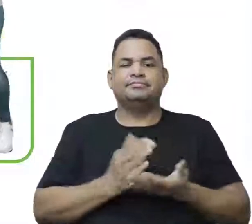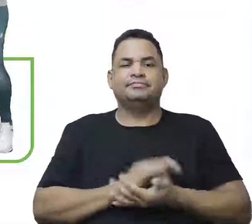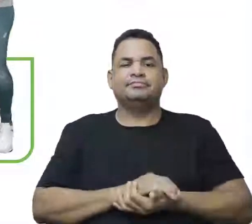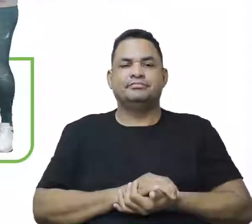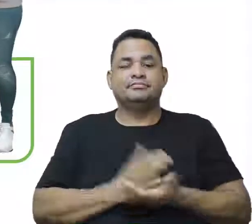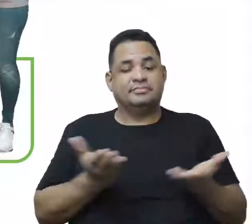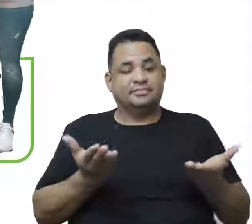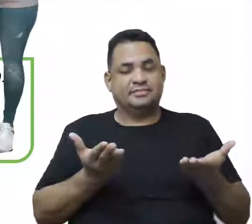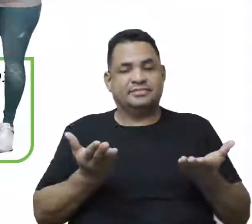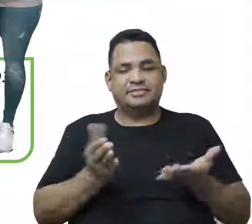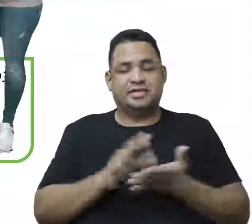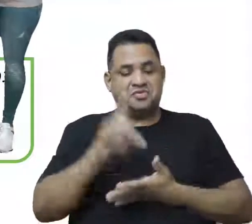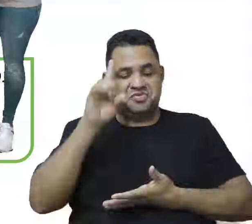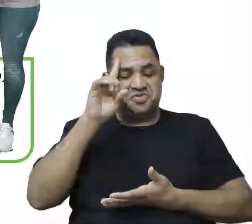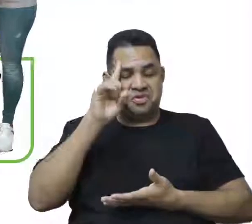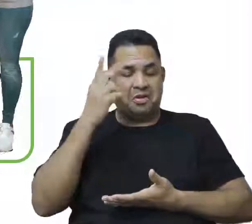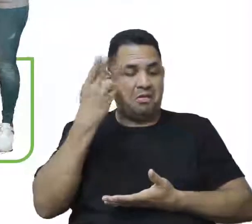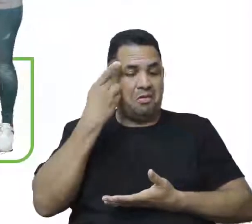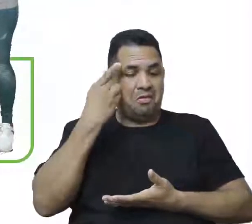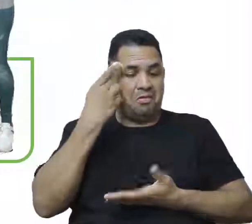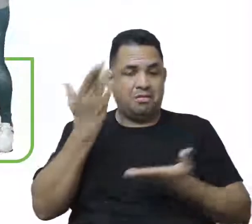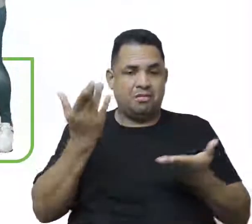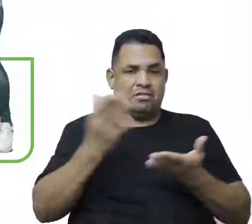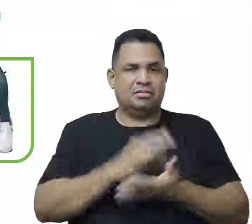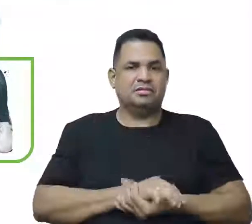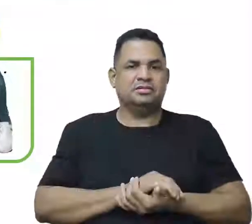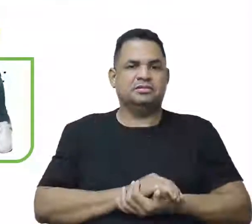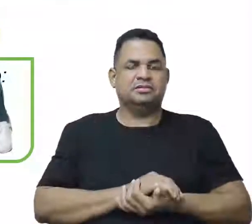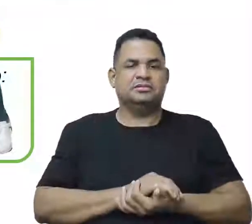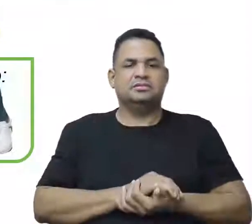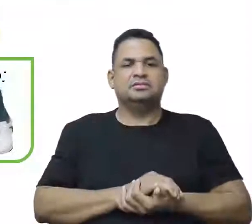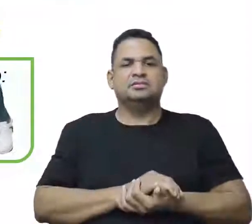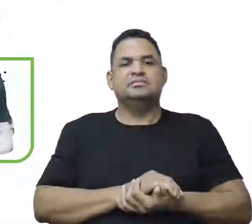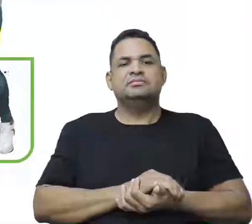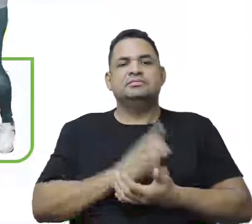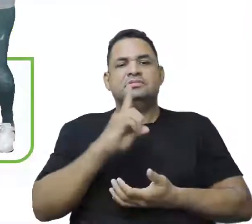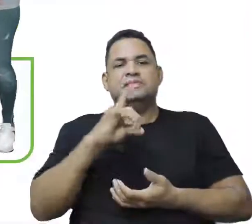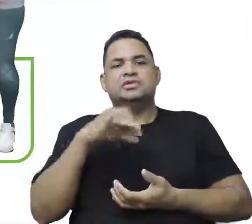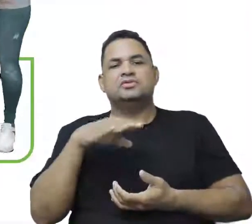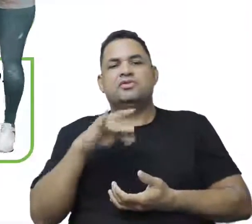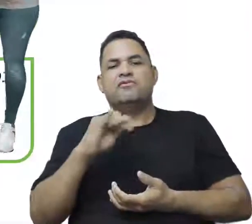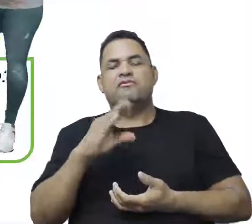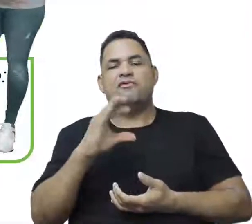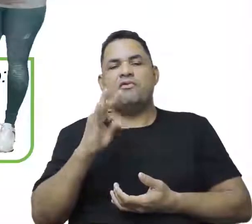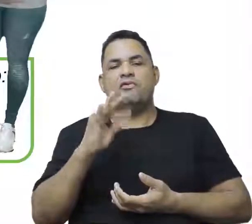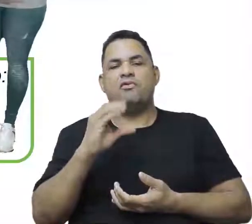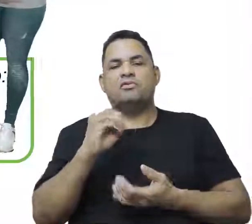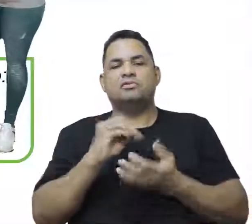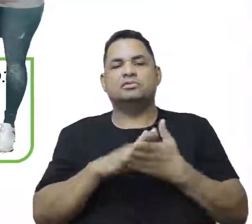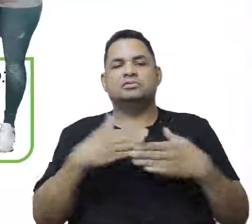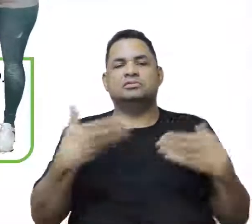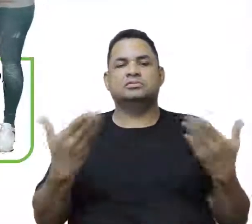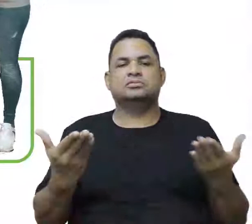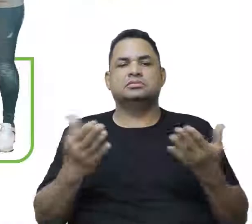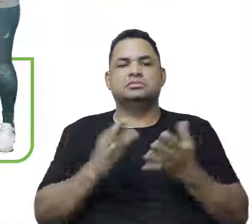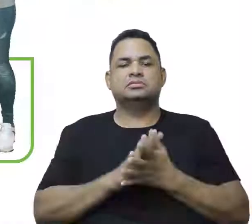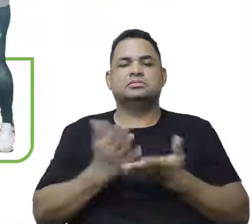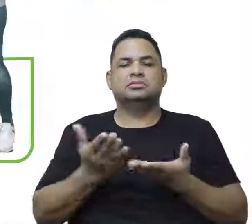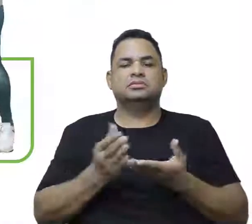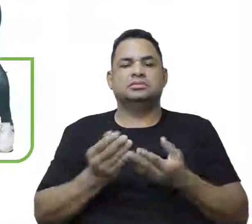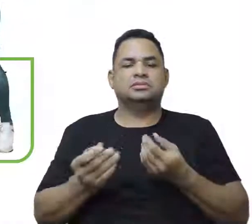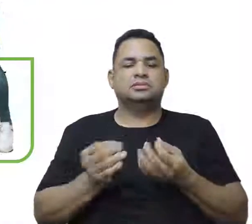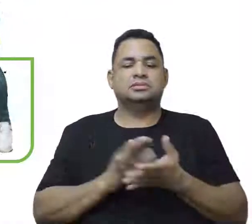muito presente no nosso cotidiano, né? Essa questão do desconforto. Às vezes, de repente, você não estava preparado para receber